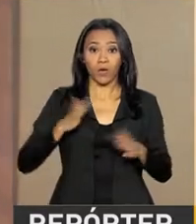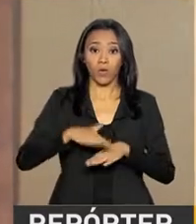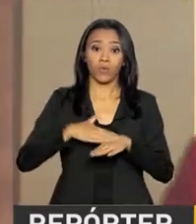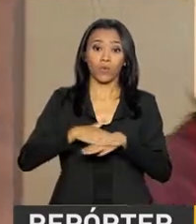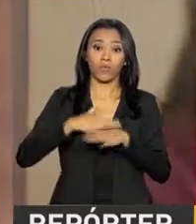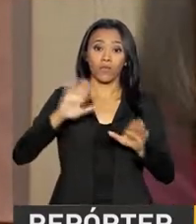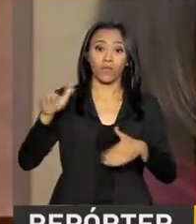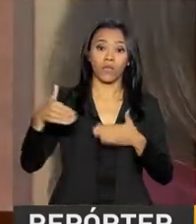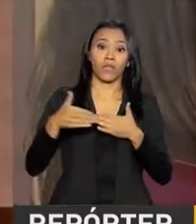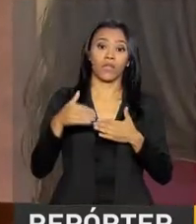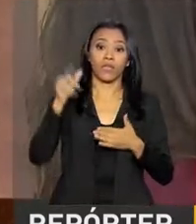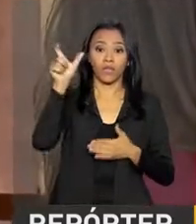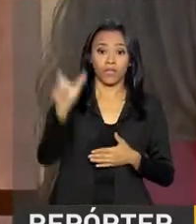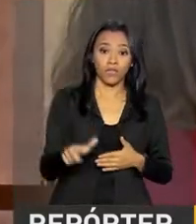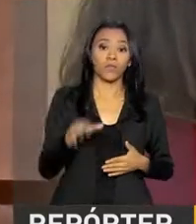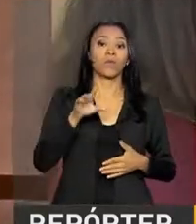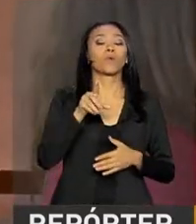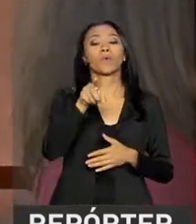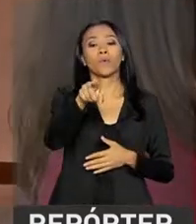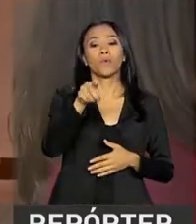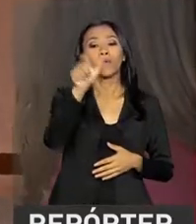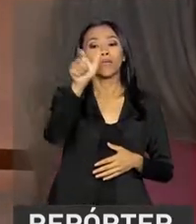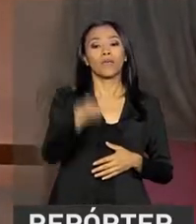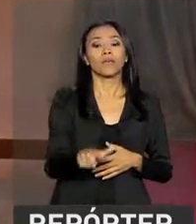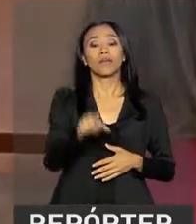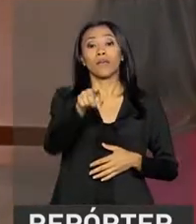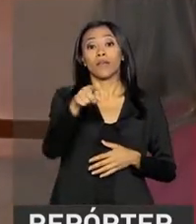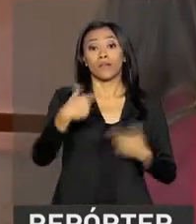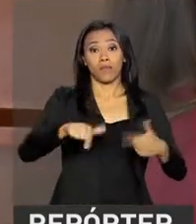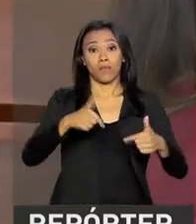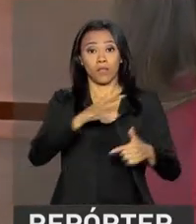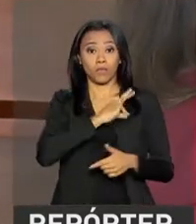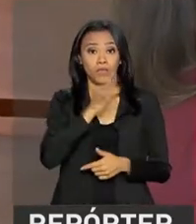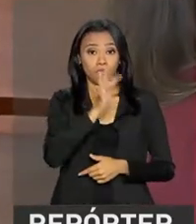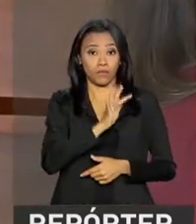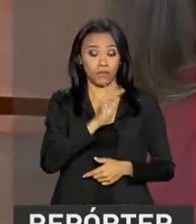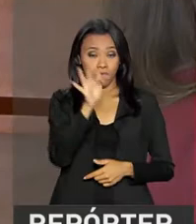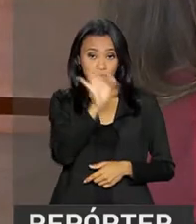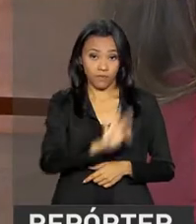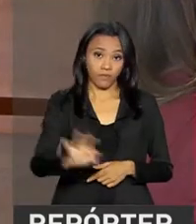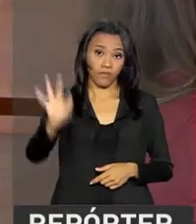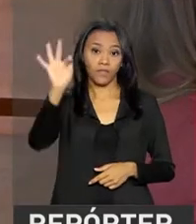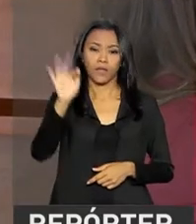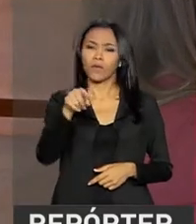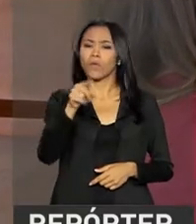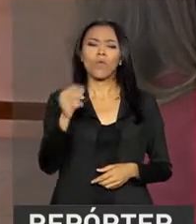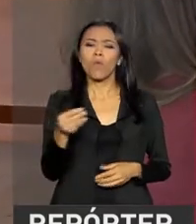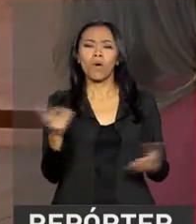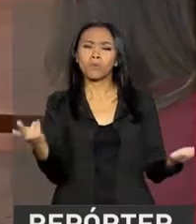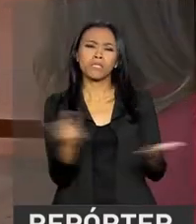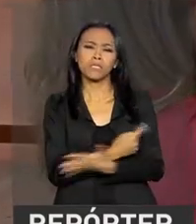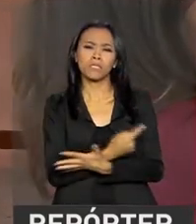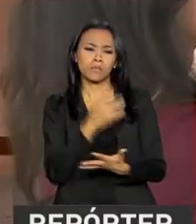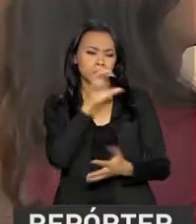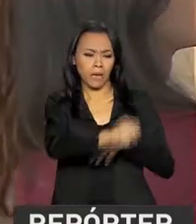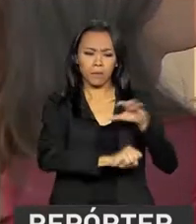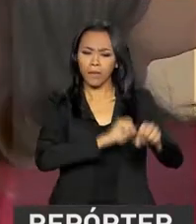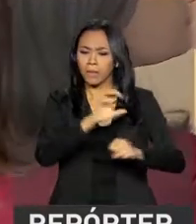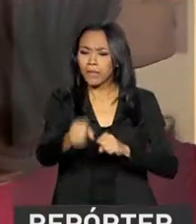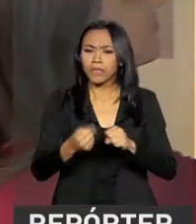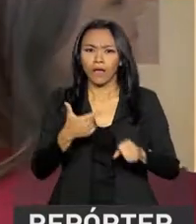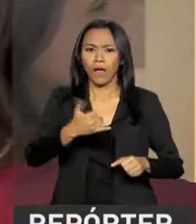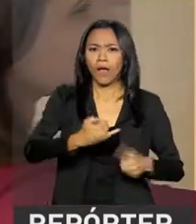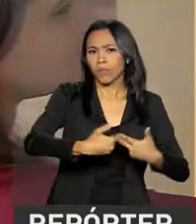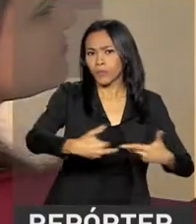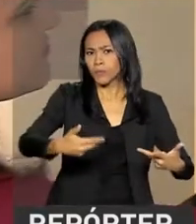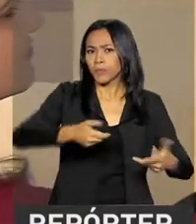brandão que é da polícia rodoviária federal diego quais ações foram tomadas nas estradas para que houvesse esse número de apreensões a primeira são o reforço